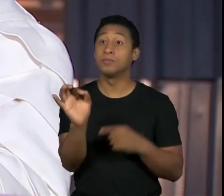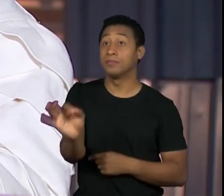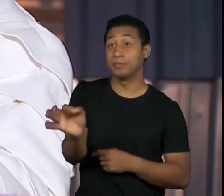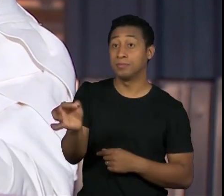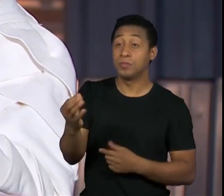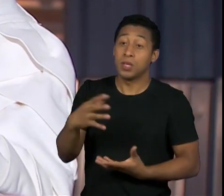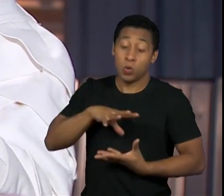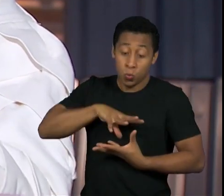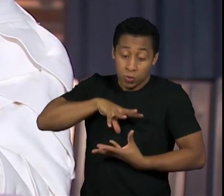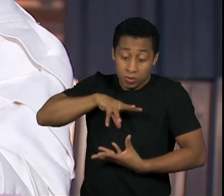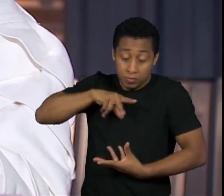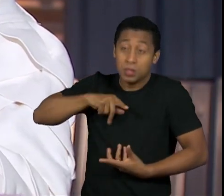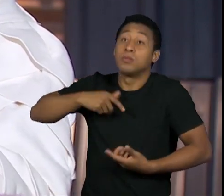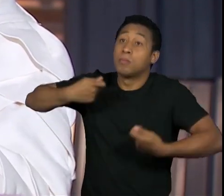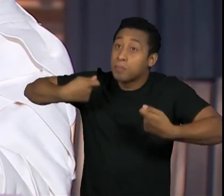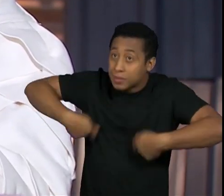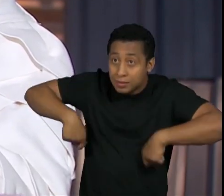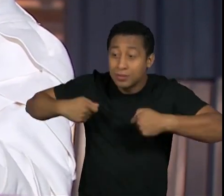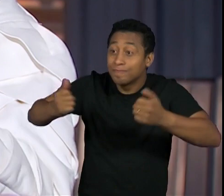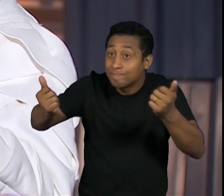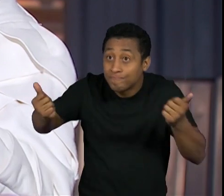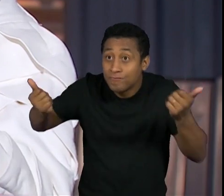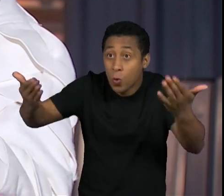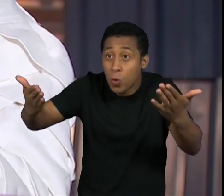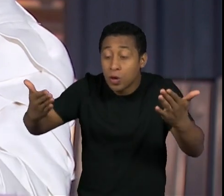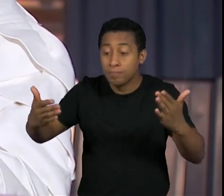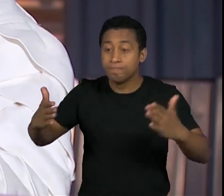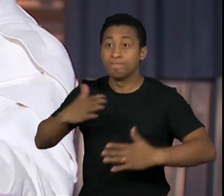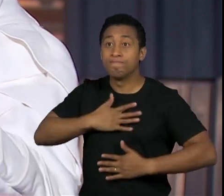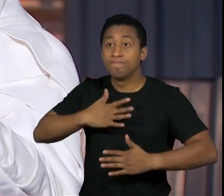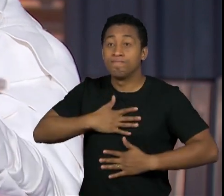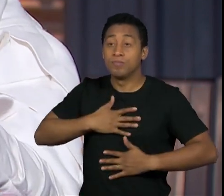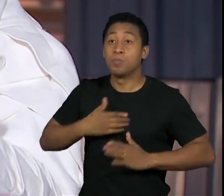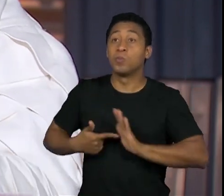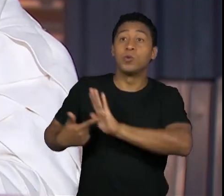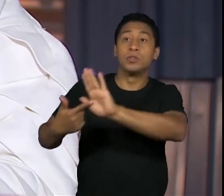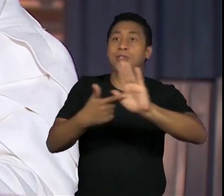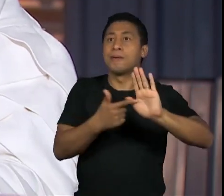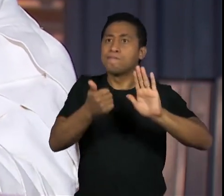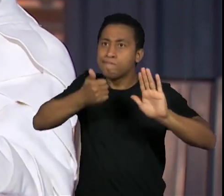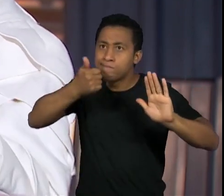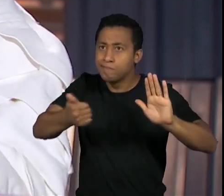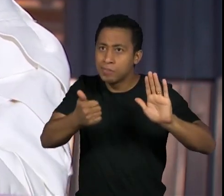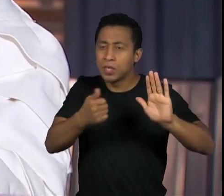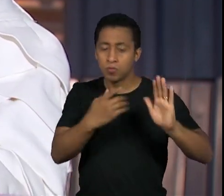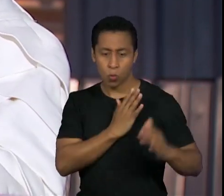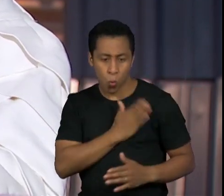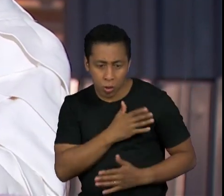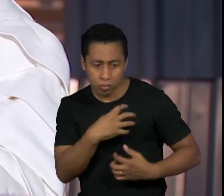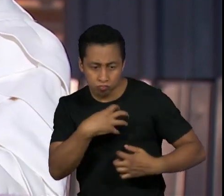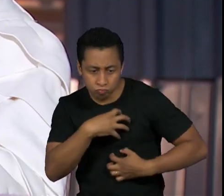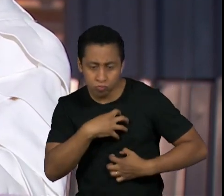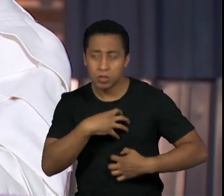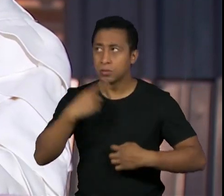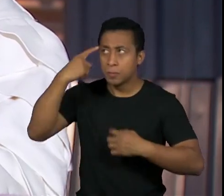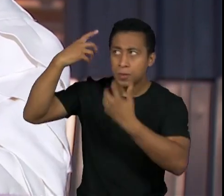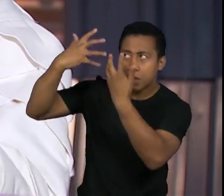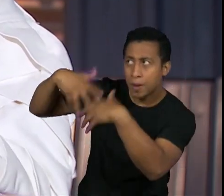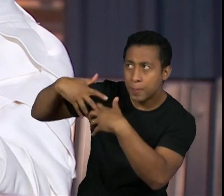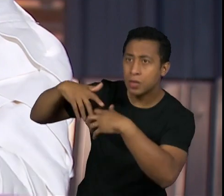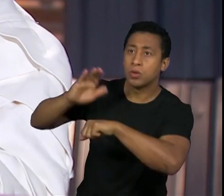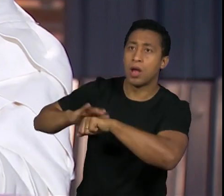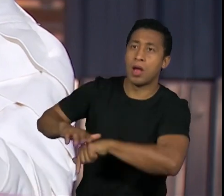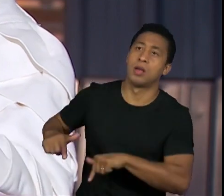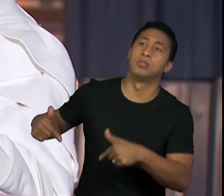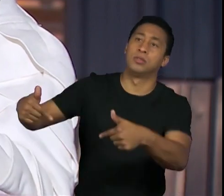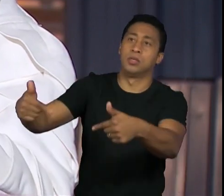espiritualidade cuida, do que você vibra. Do que está no seu coração, transformado em pensamento e transformado em ação. É